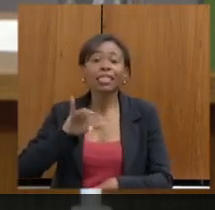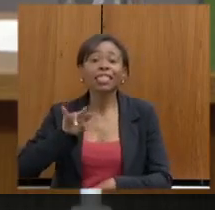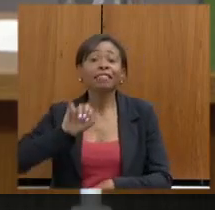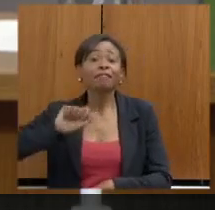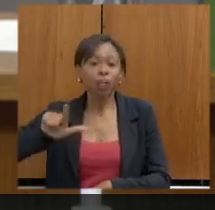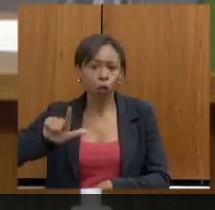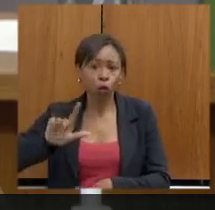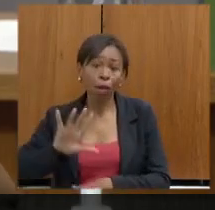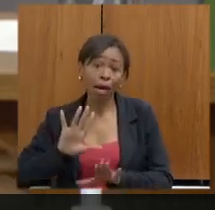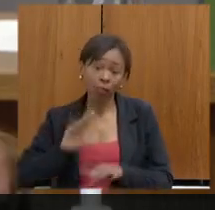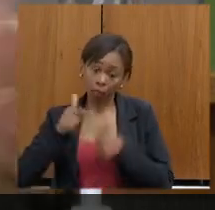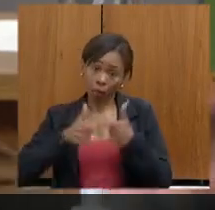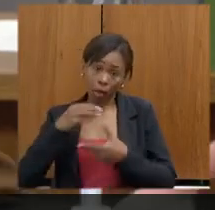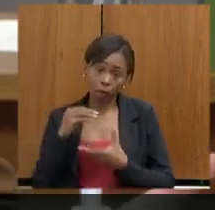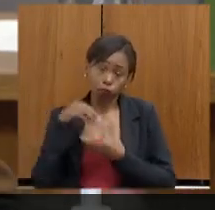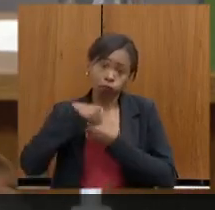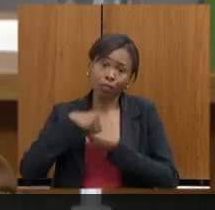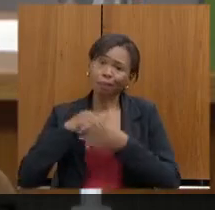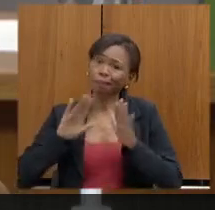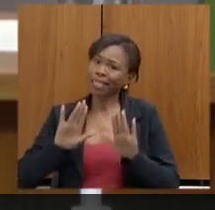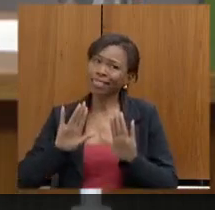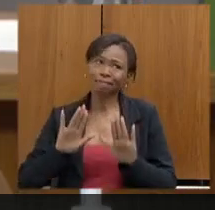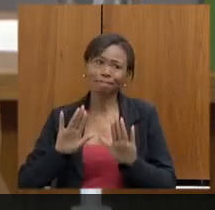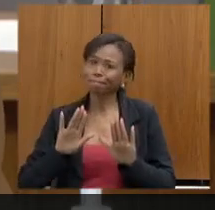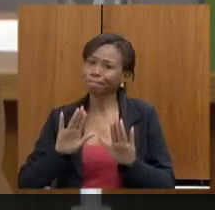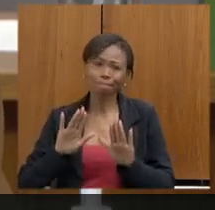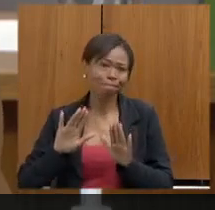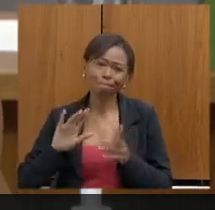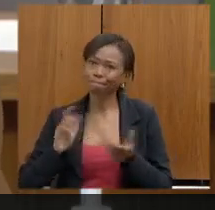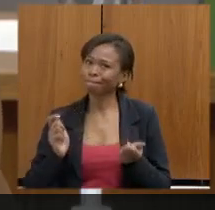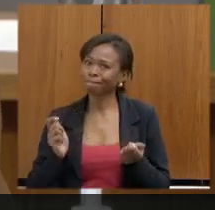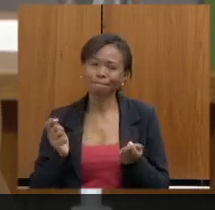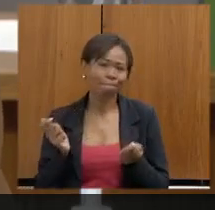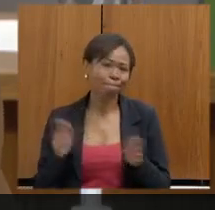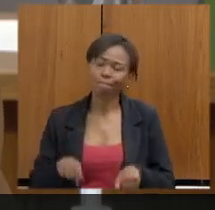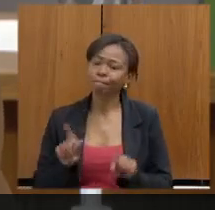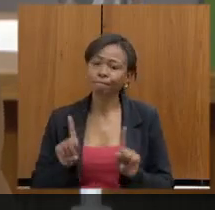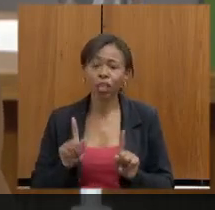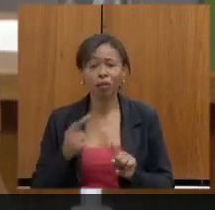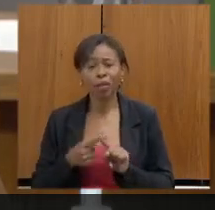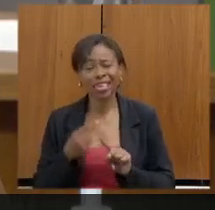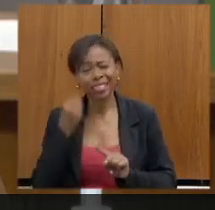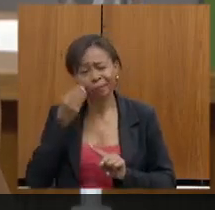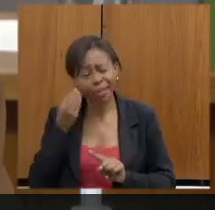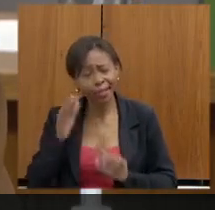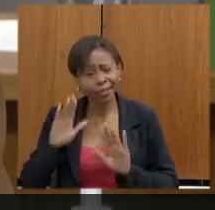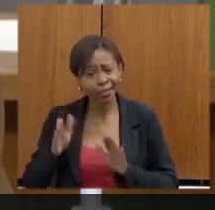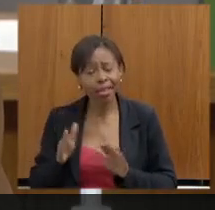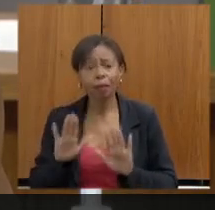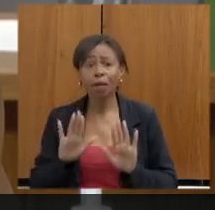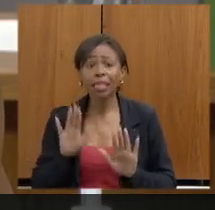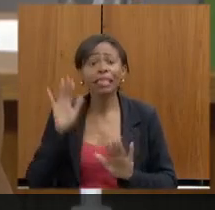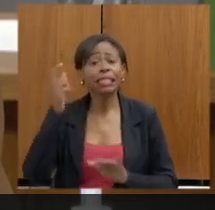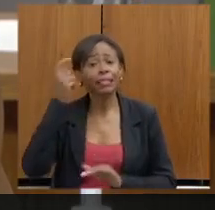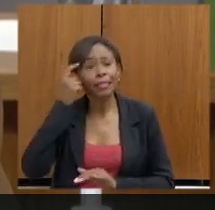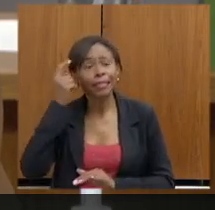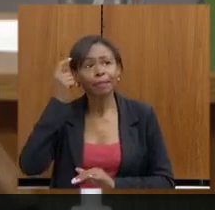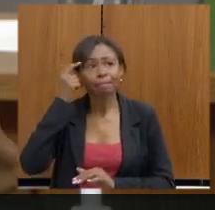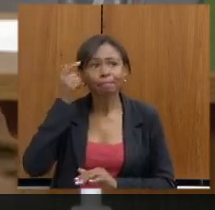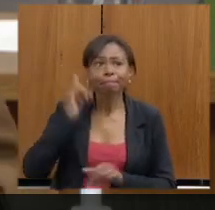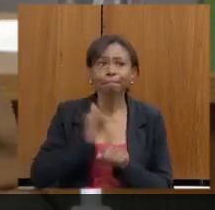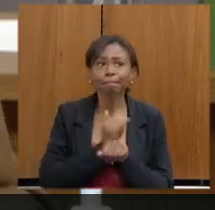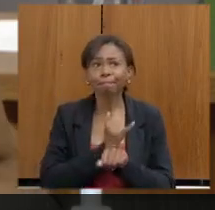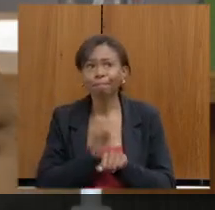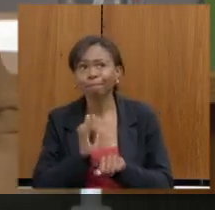tava achando muito adequadamente pelas experiências aqui nós tivemos Mas a gente não para de pensar e de buscar soluções então em tempo de efetivo